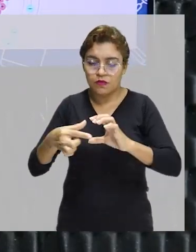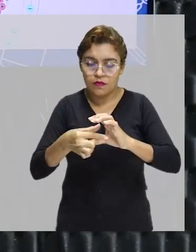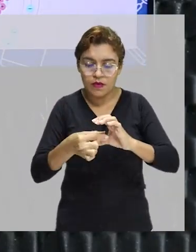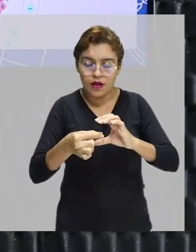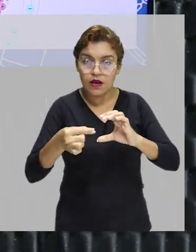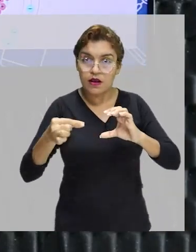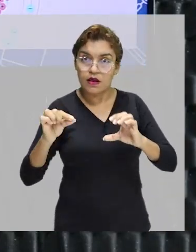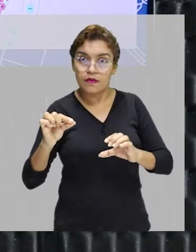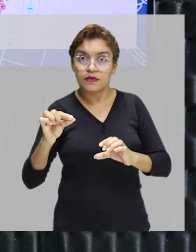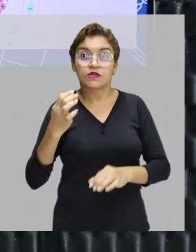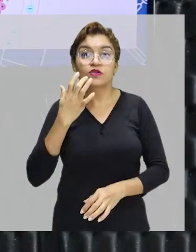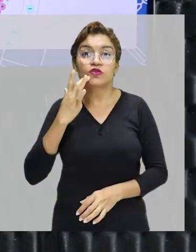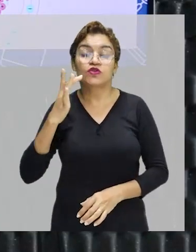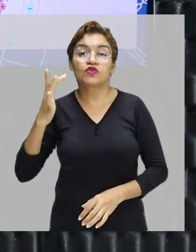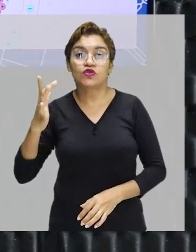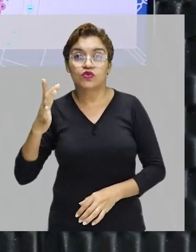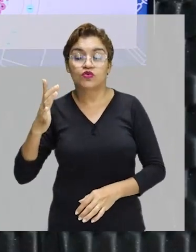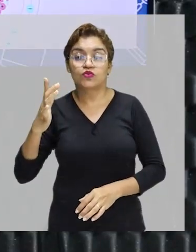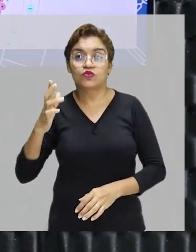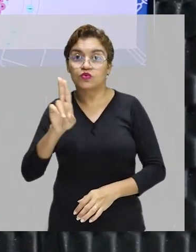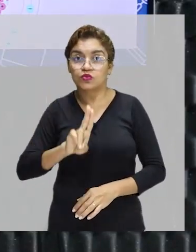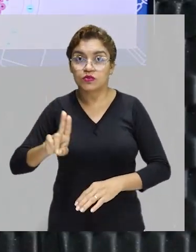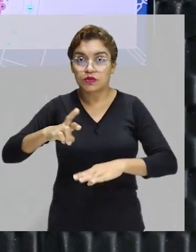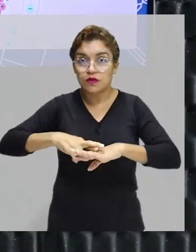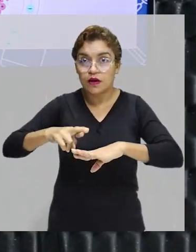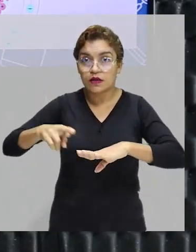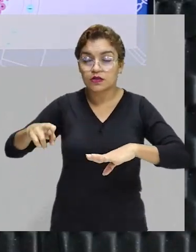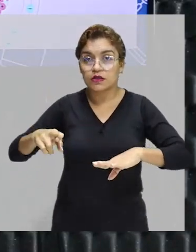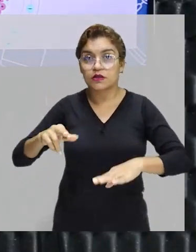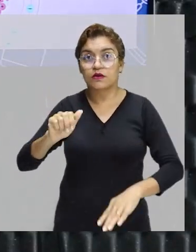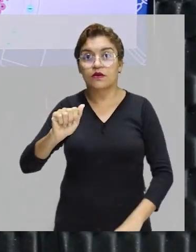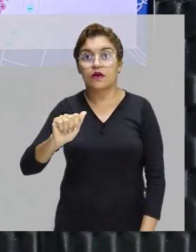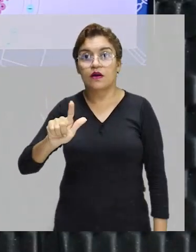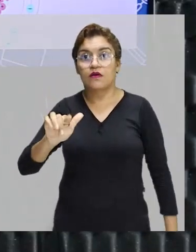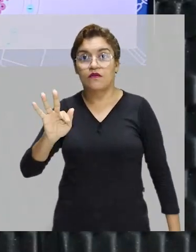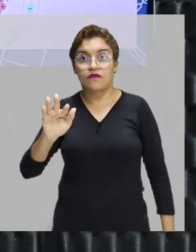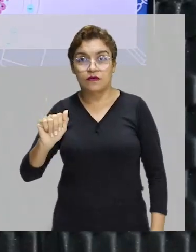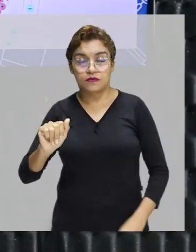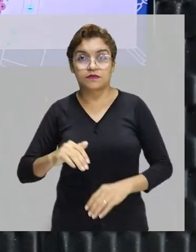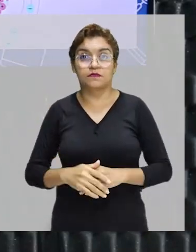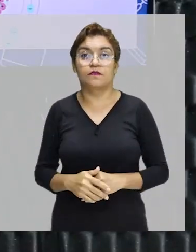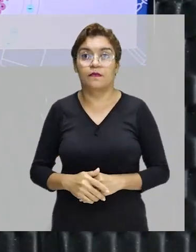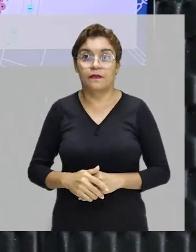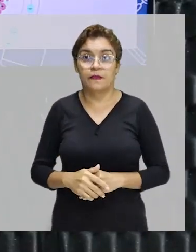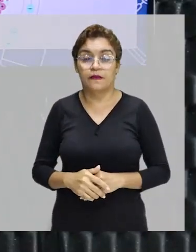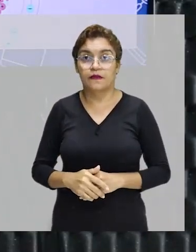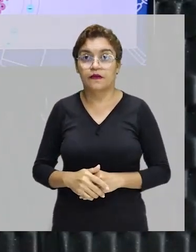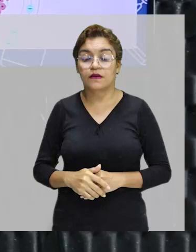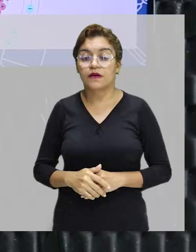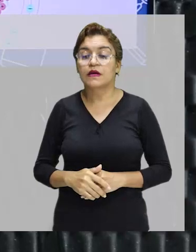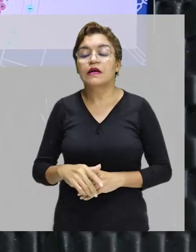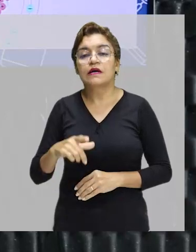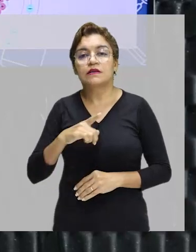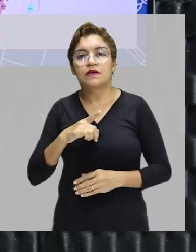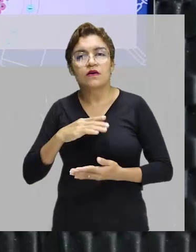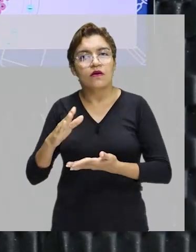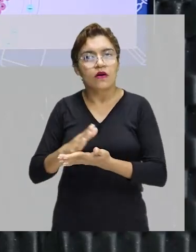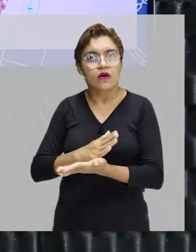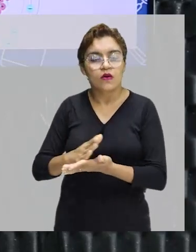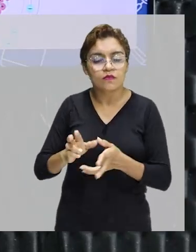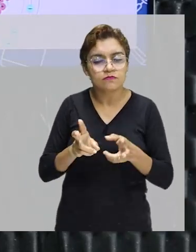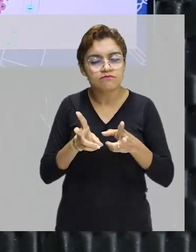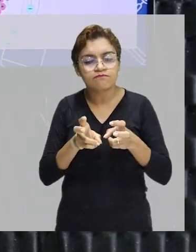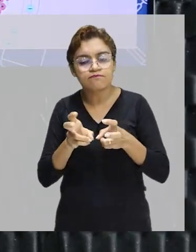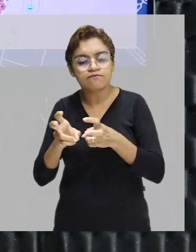né, através de radiação alfa. E ele teve algumas observações.